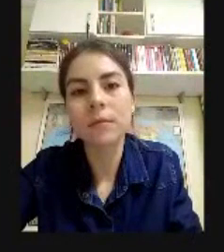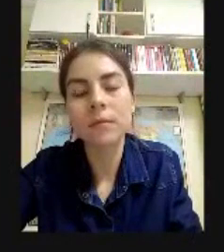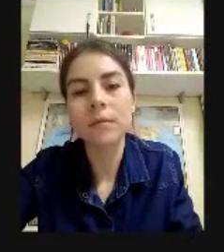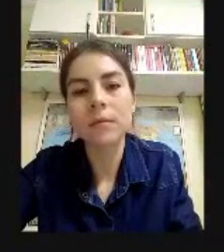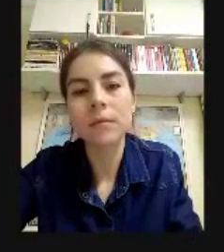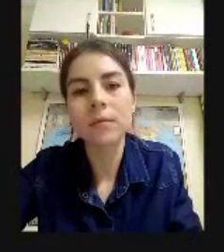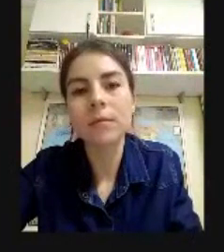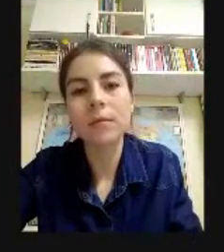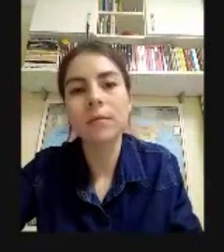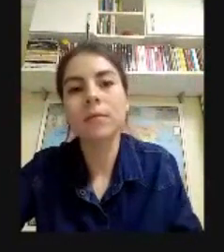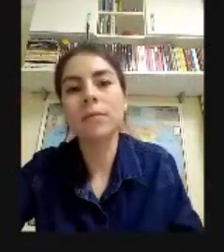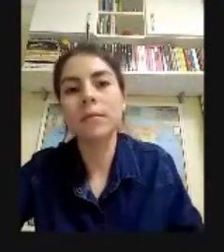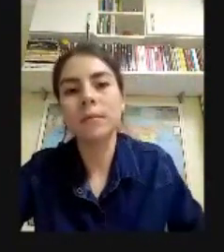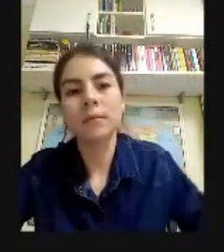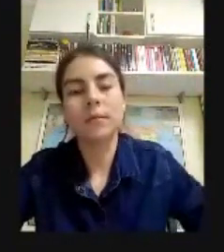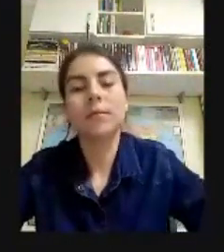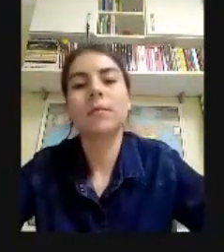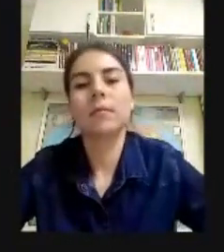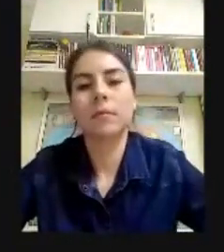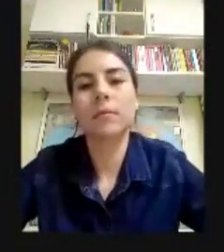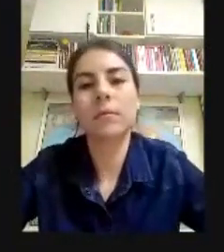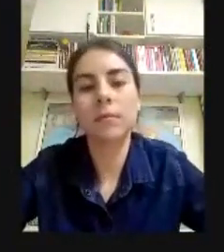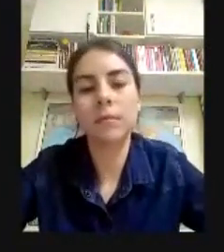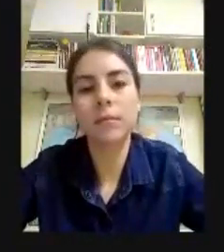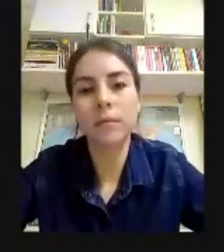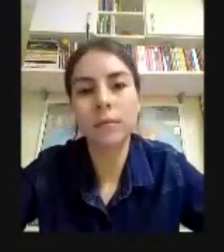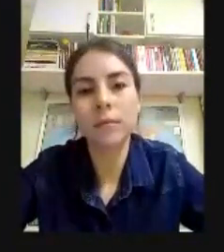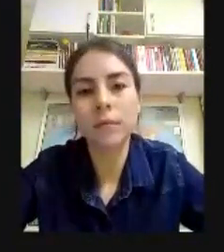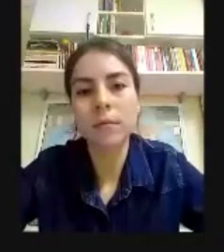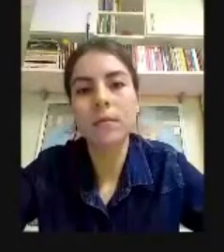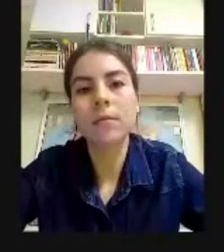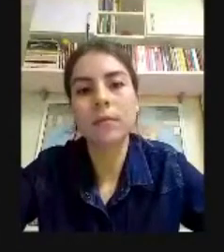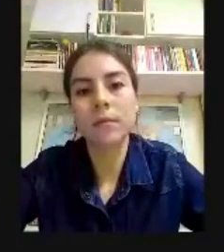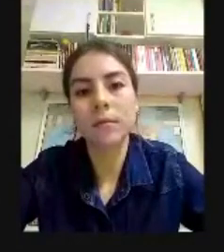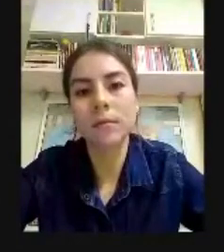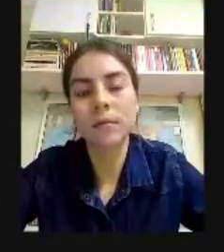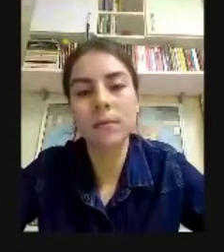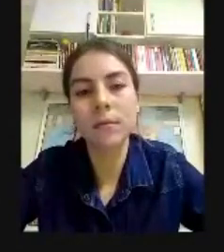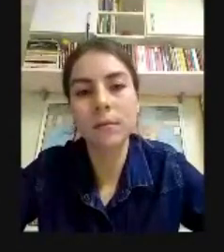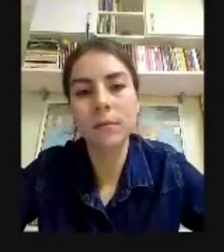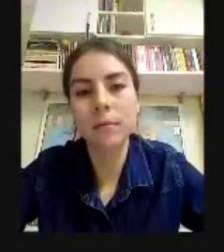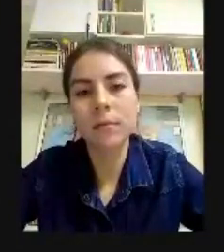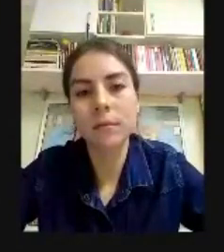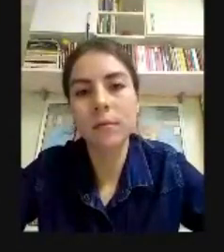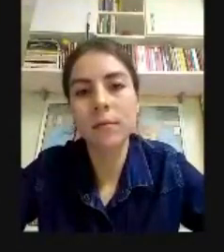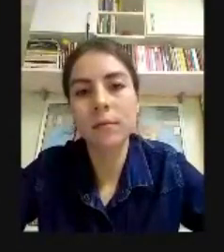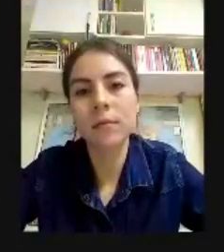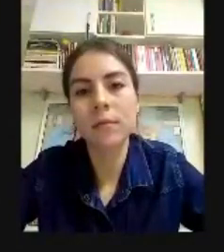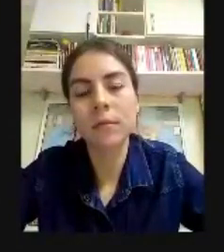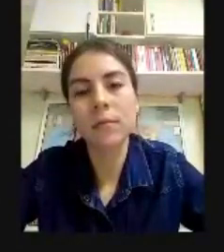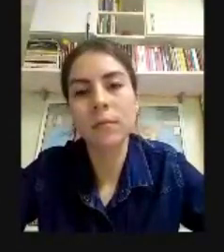é diferente de descontextualizar a cada dia levar um texto cada dia negócio levar só um texto literário